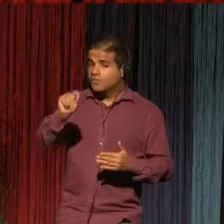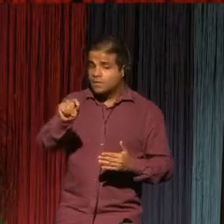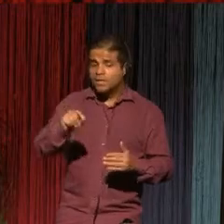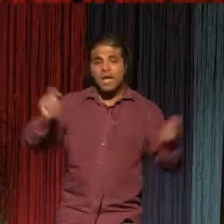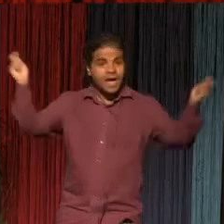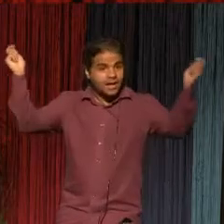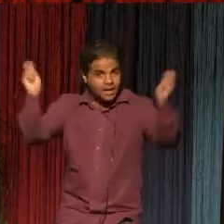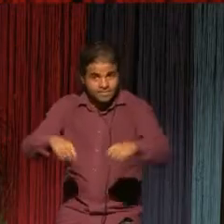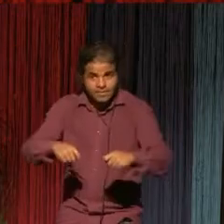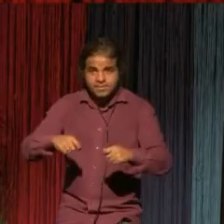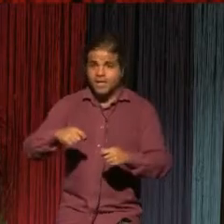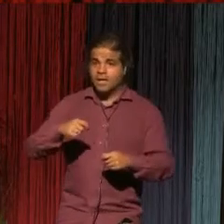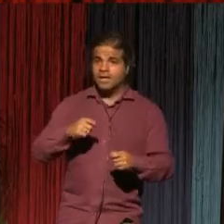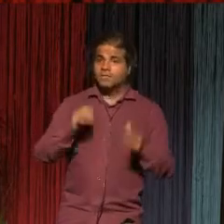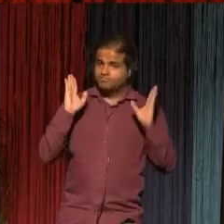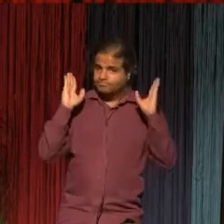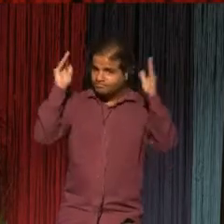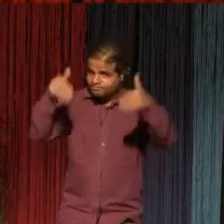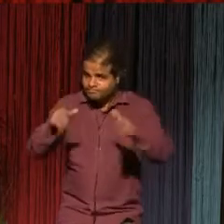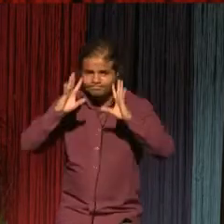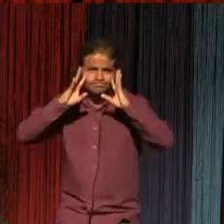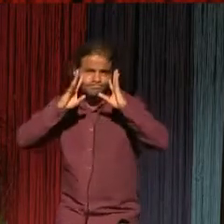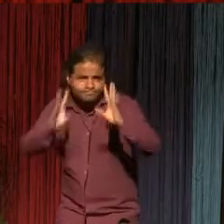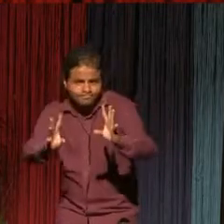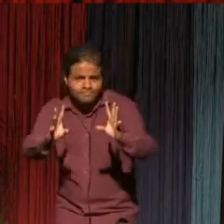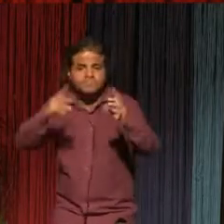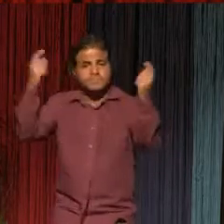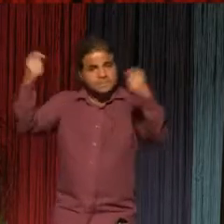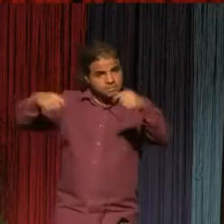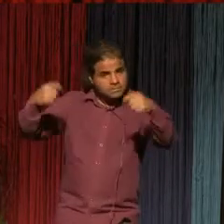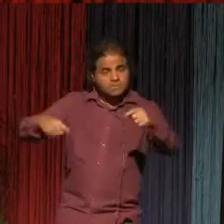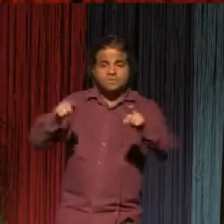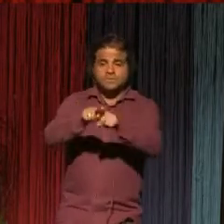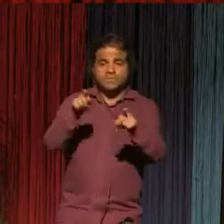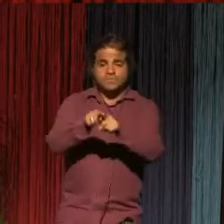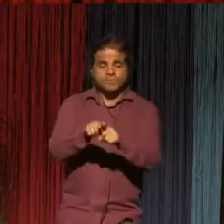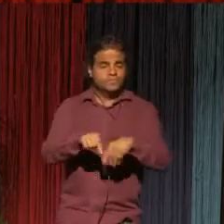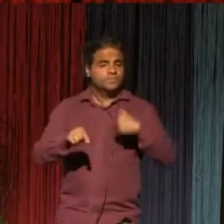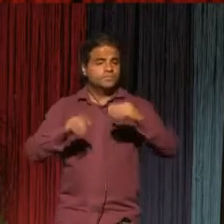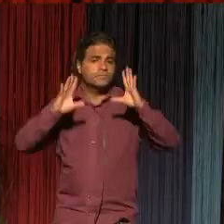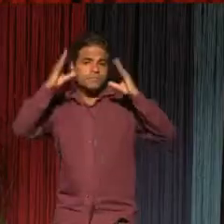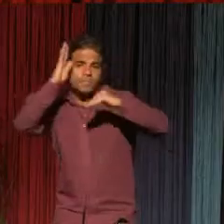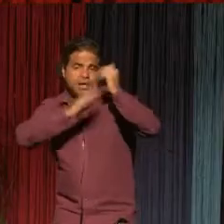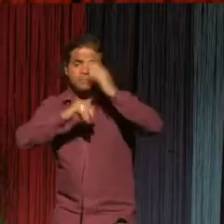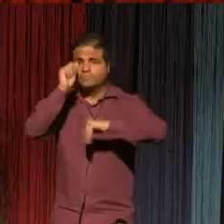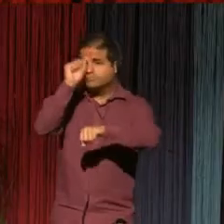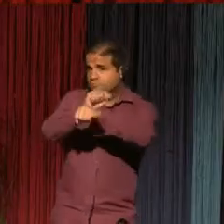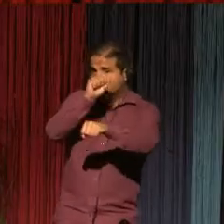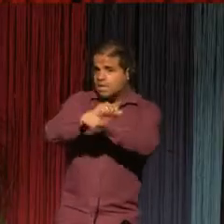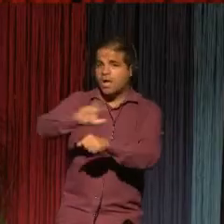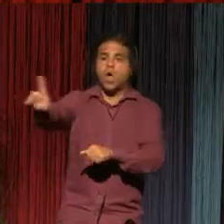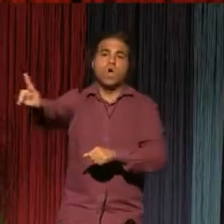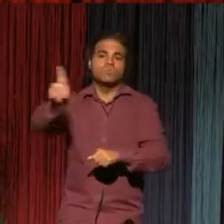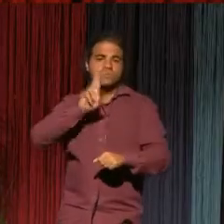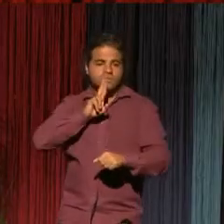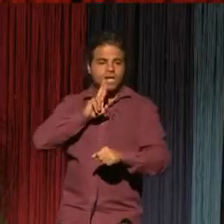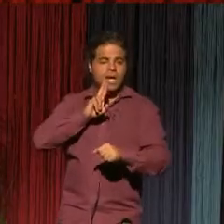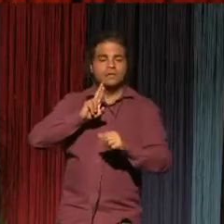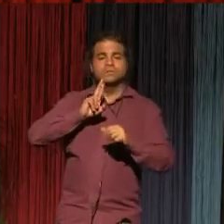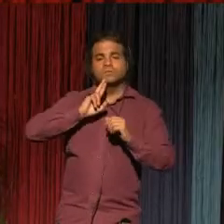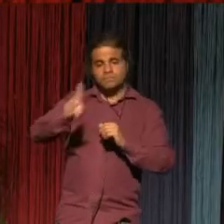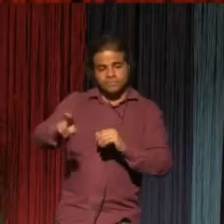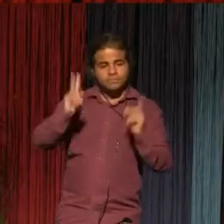a capacidade de manter o foco e prestar atenção, a capacidade de saber aguardar o resultado e manter o curso,